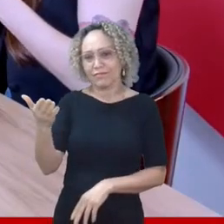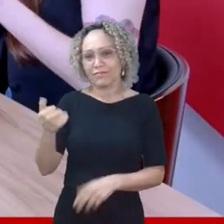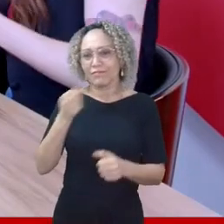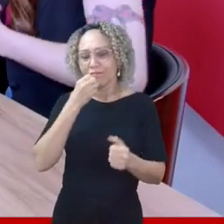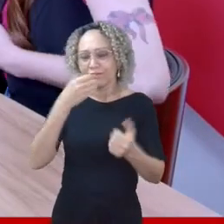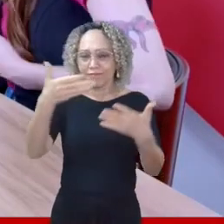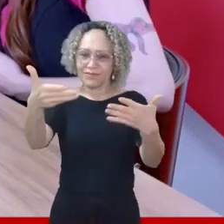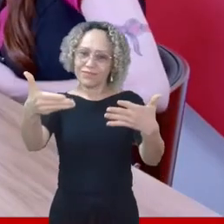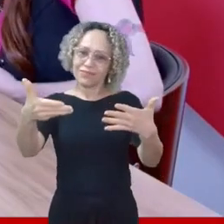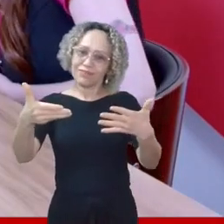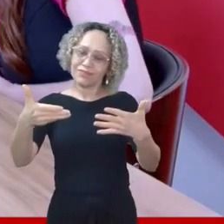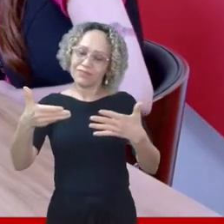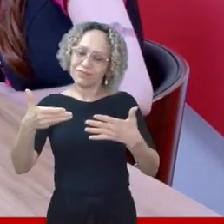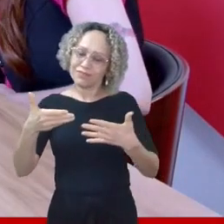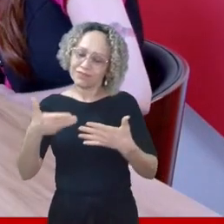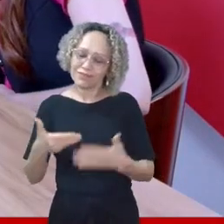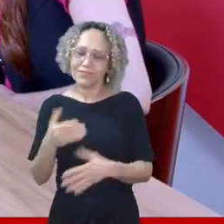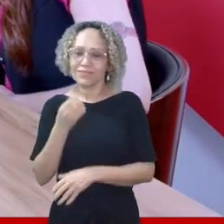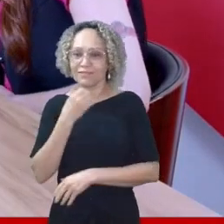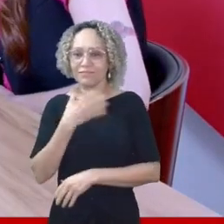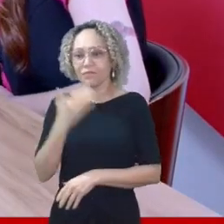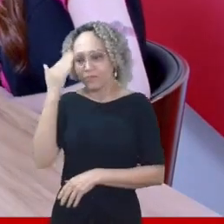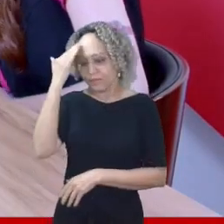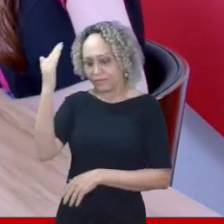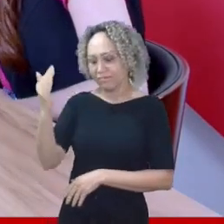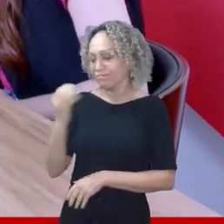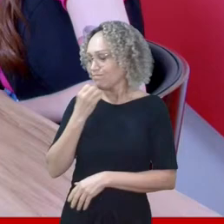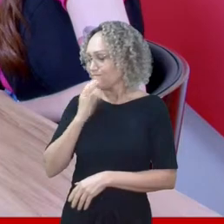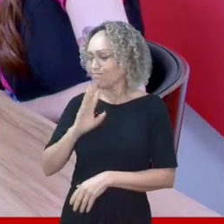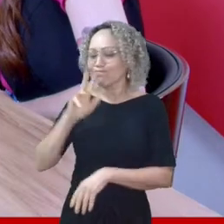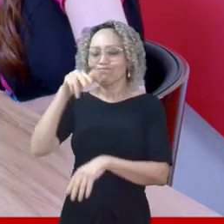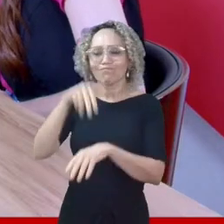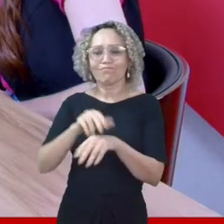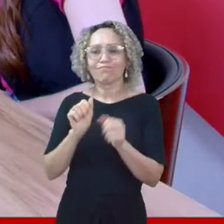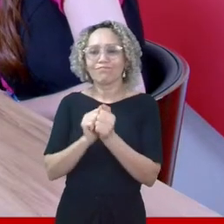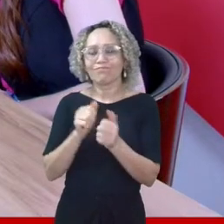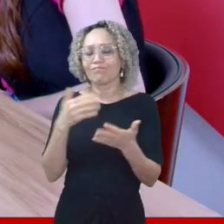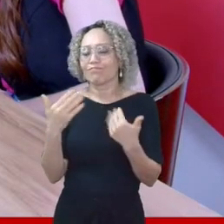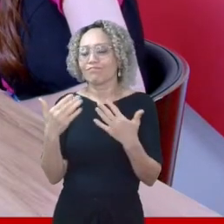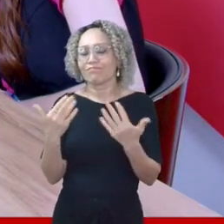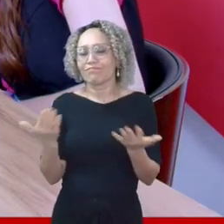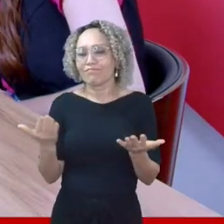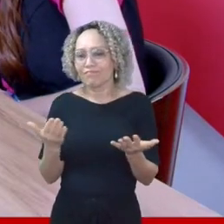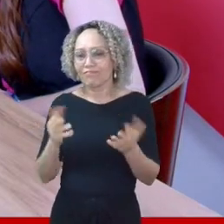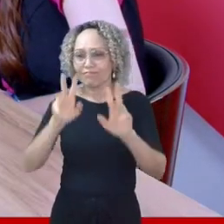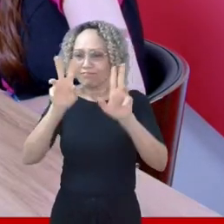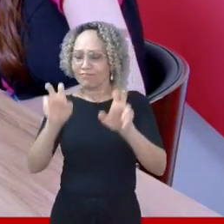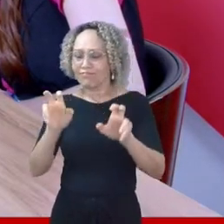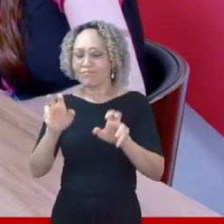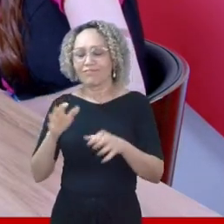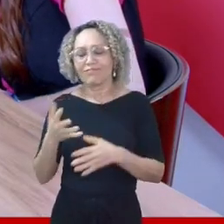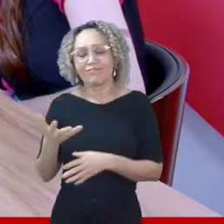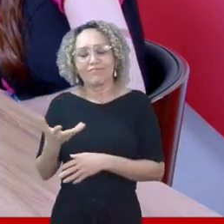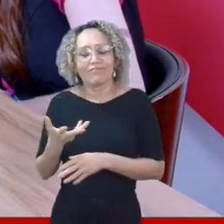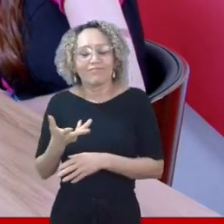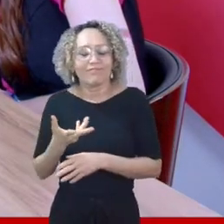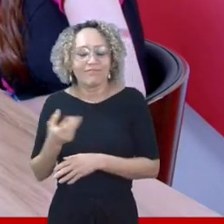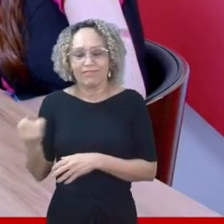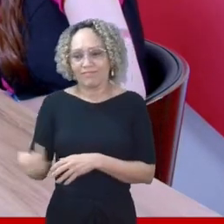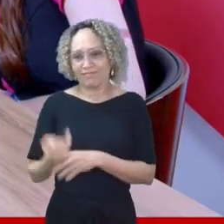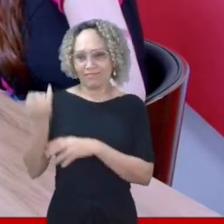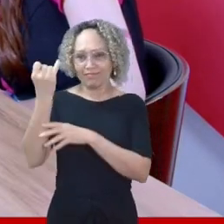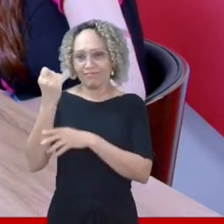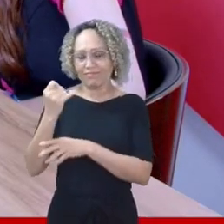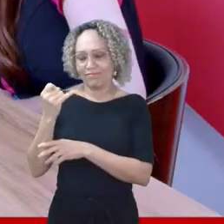Bem-vindo! Obrigado, muito bom estar aqui com vocês, podendo conversar um pouquinho desse tema tão gostoso e tão importante, né, para o